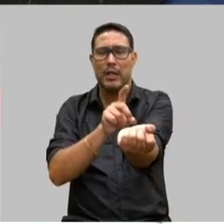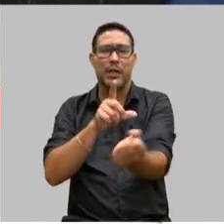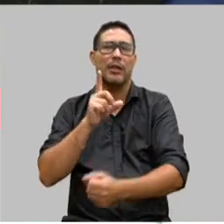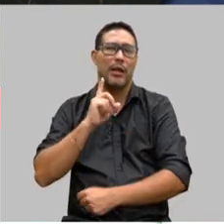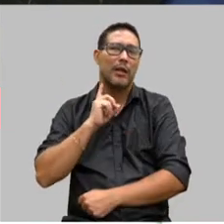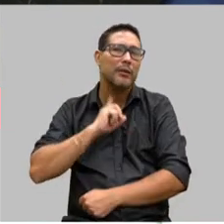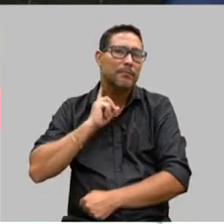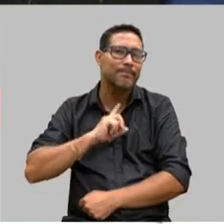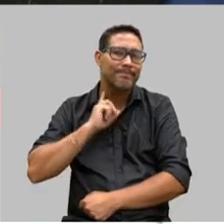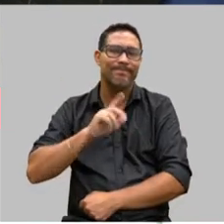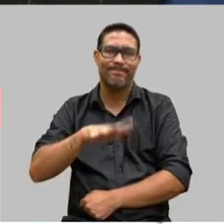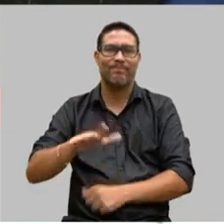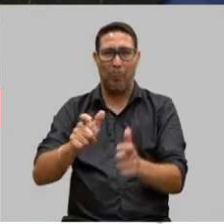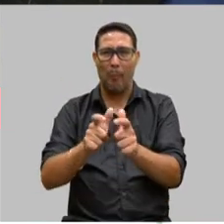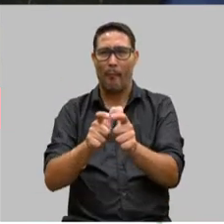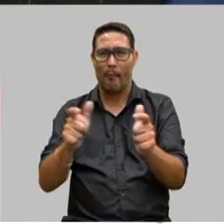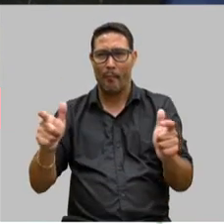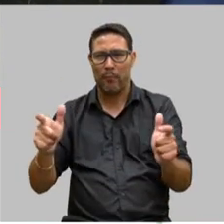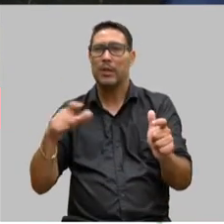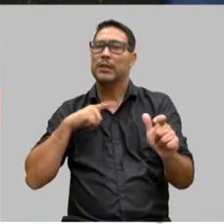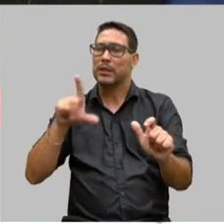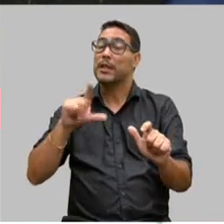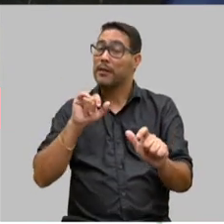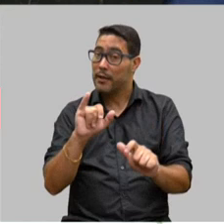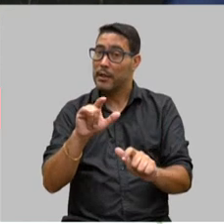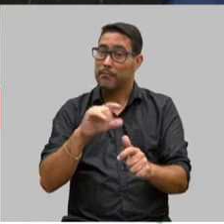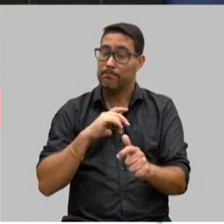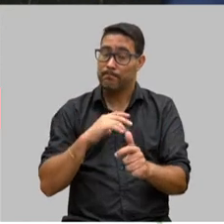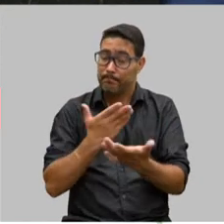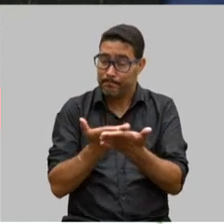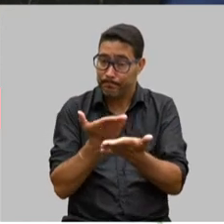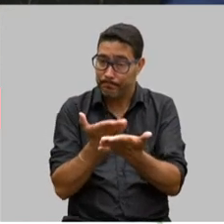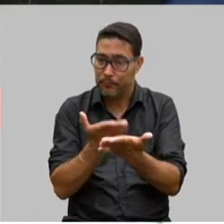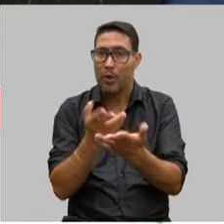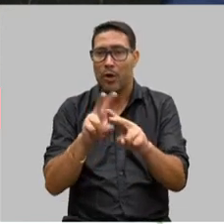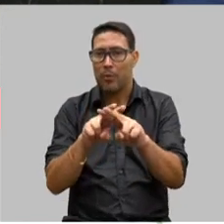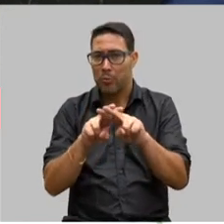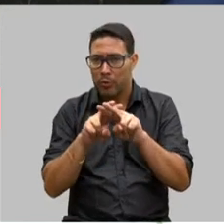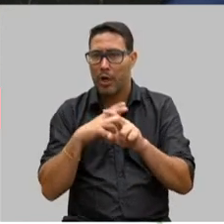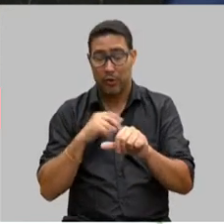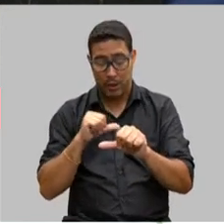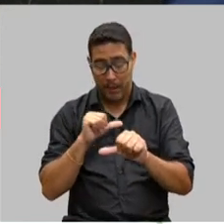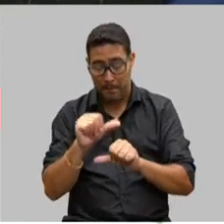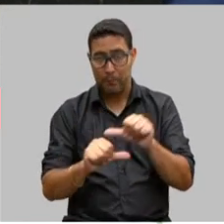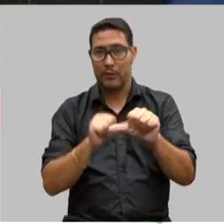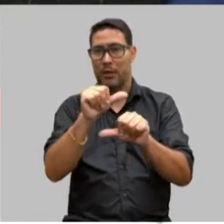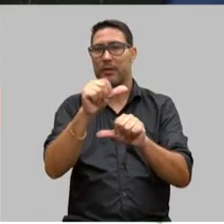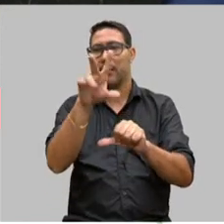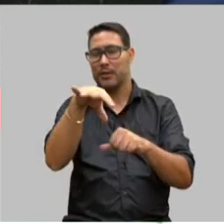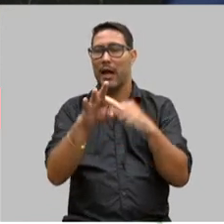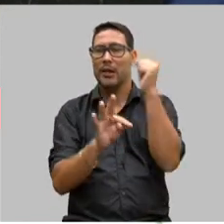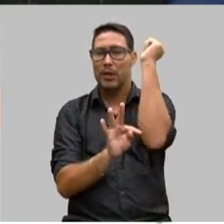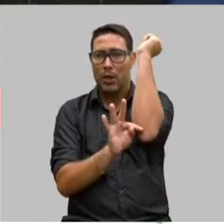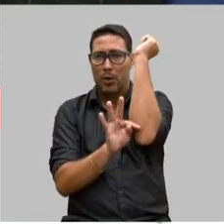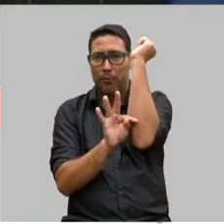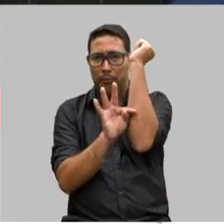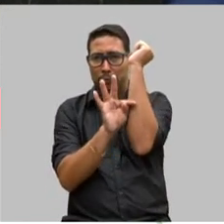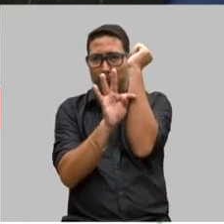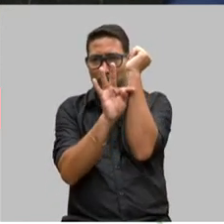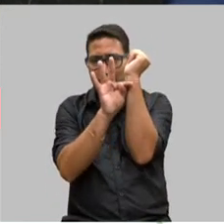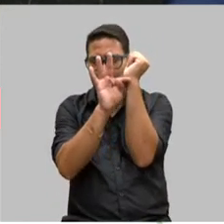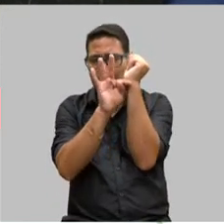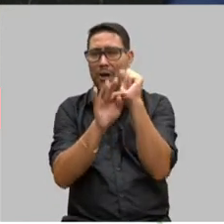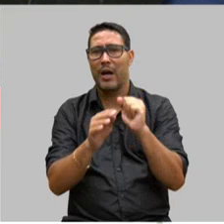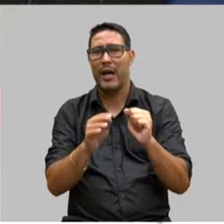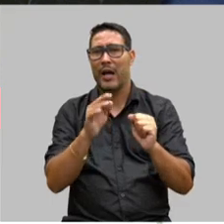Se a gente estudar um pouco, a gente vê que a mudança da temperatura acelera a reprodução dos mosquitos da